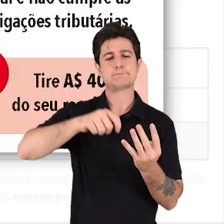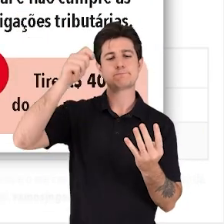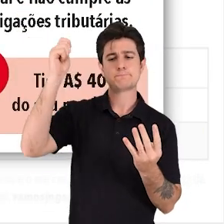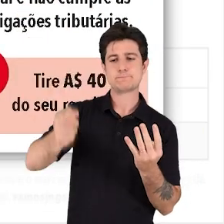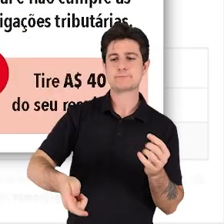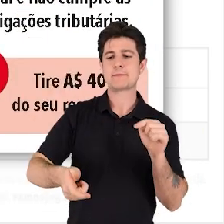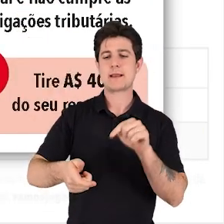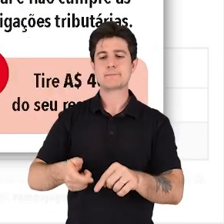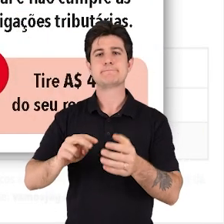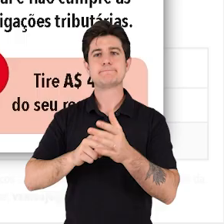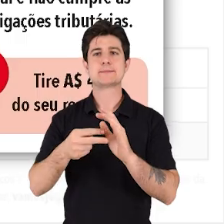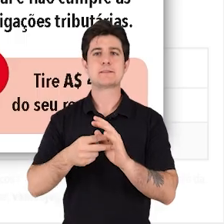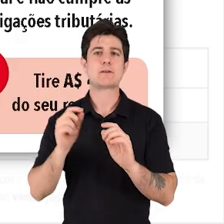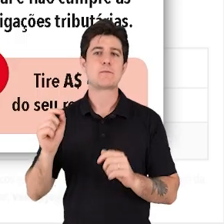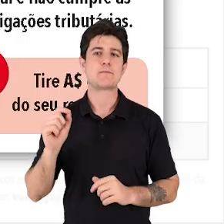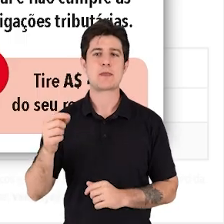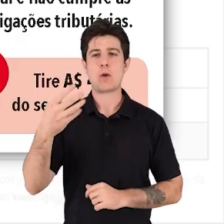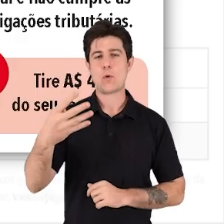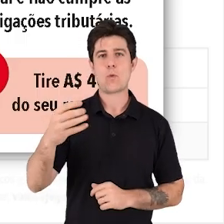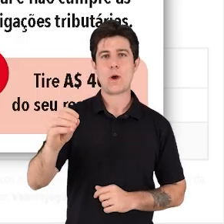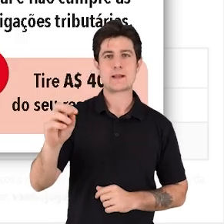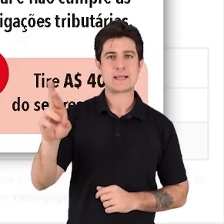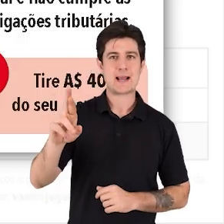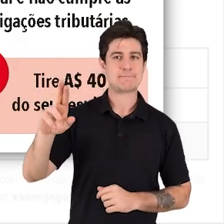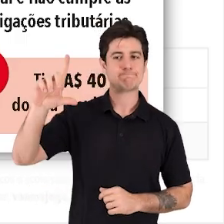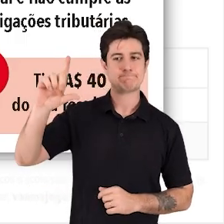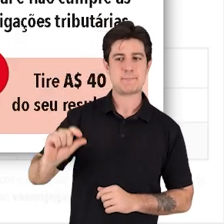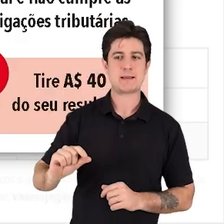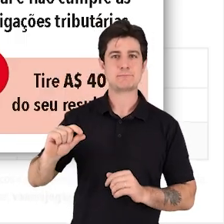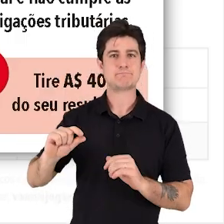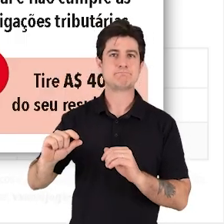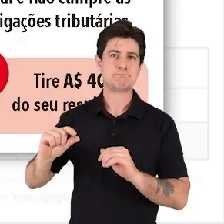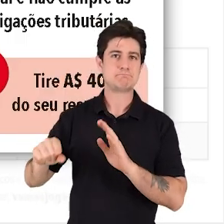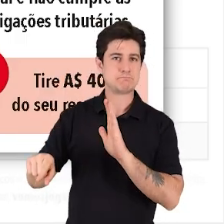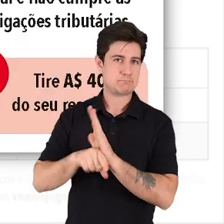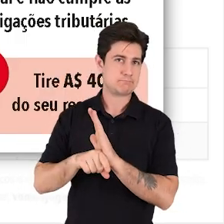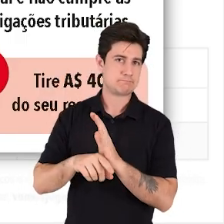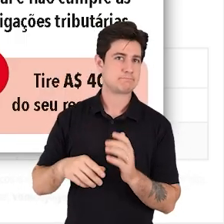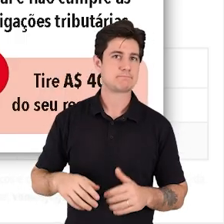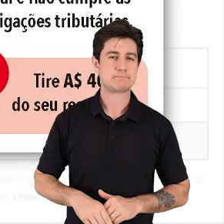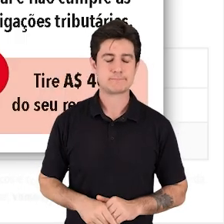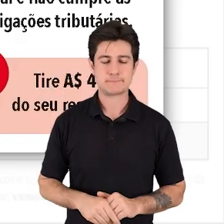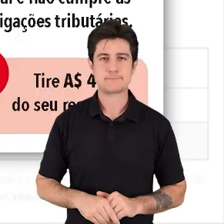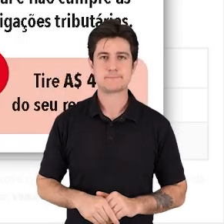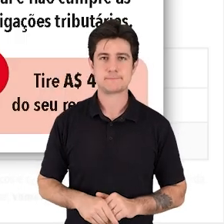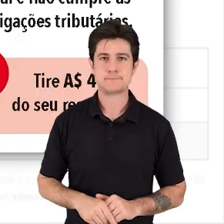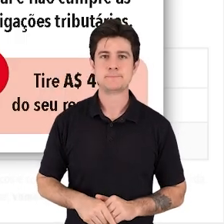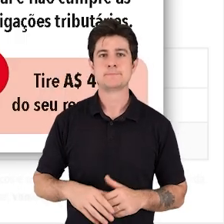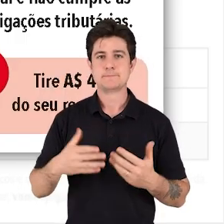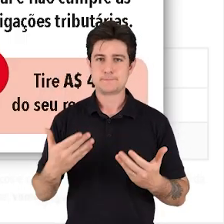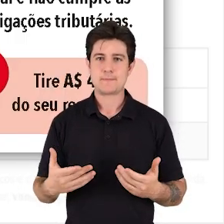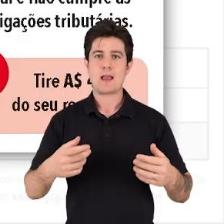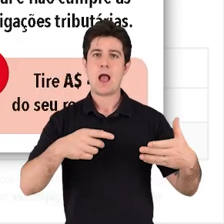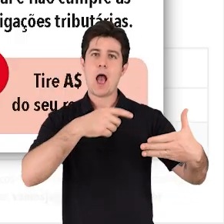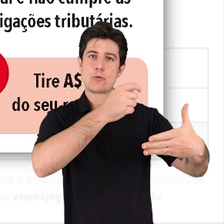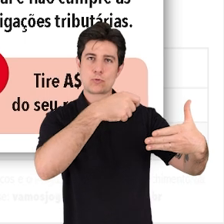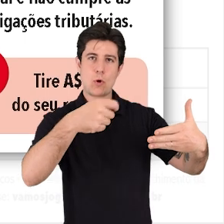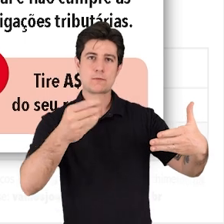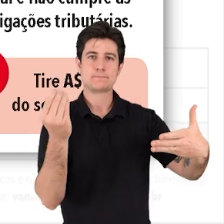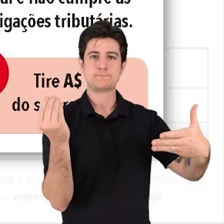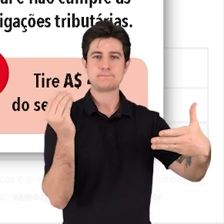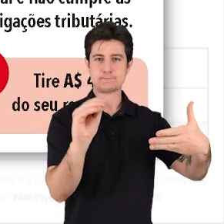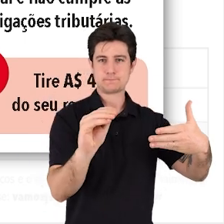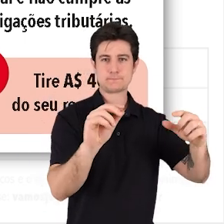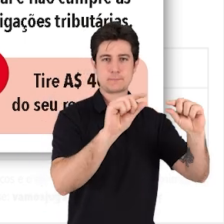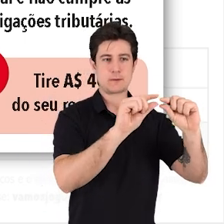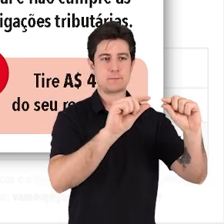desafio tirada pelo jogador seja a que remete a uma diminuição de 40 Américas no seu resultado. A primeira coisa que o jogador deverá fazer será